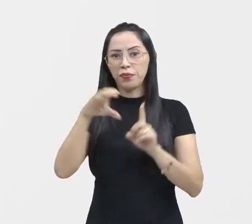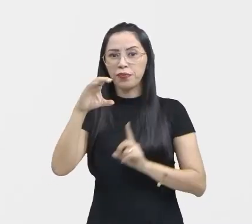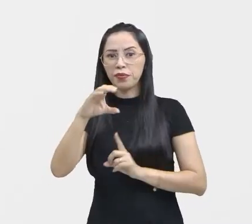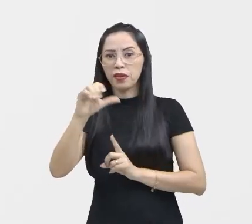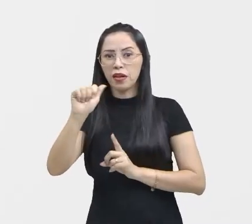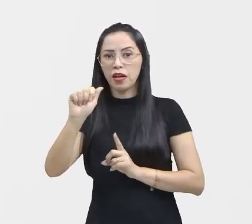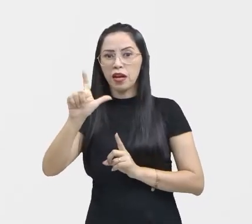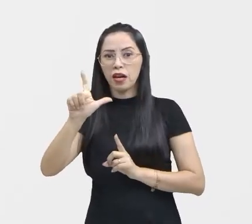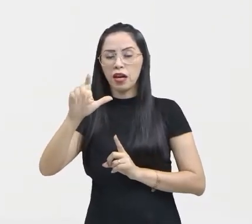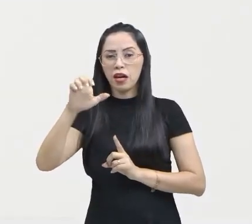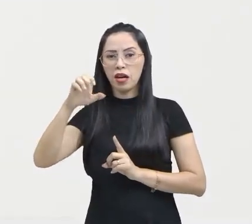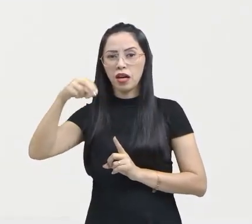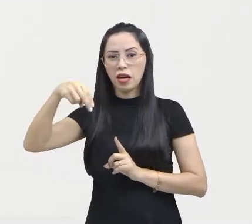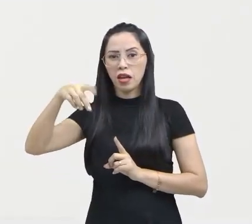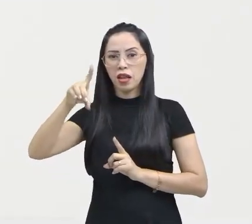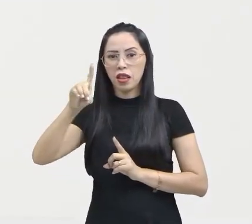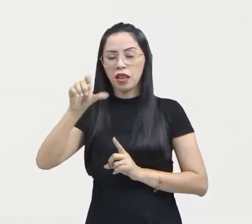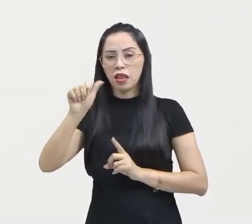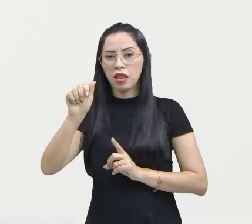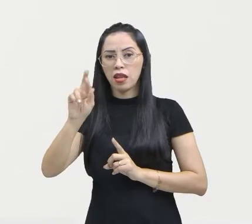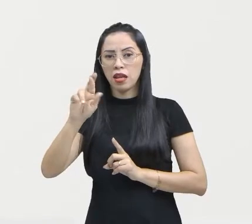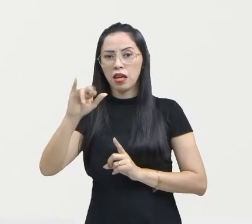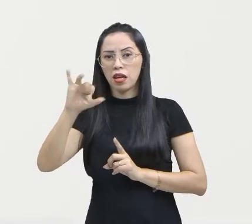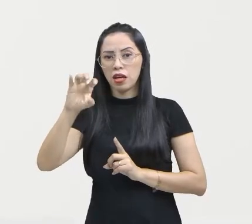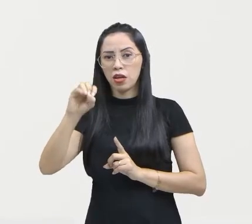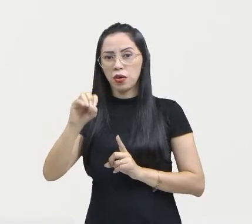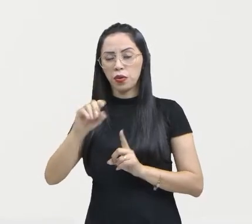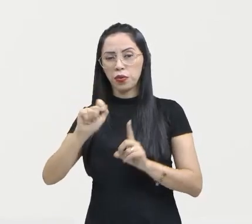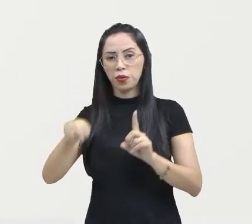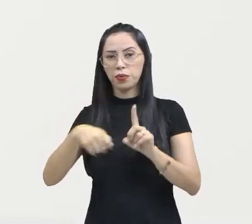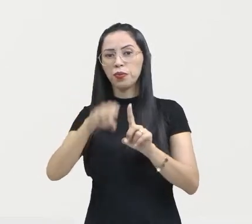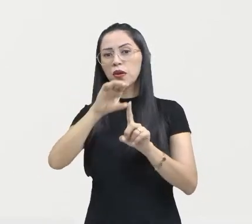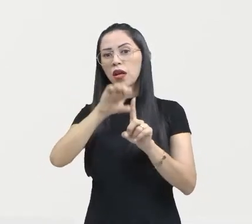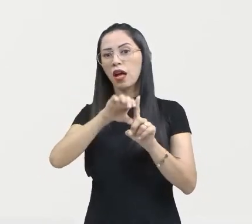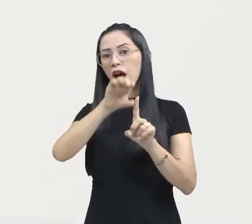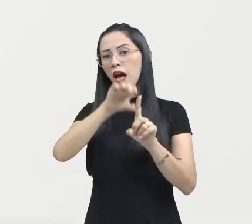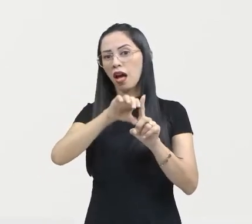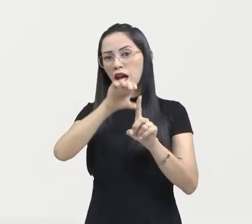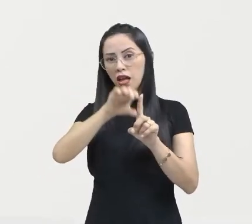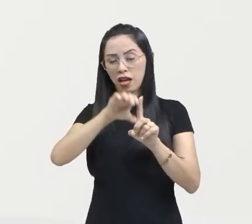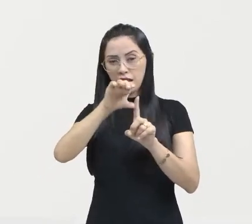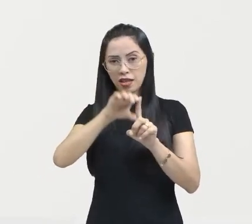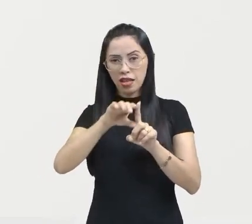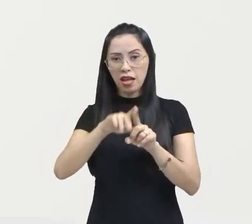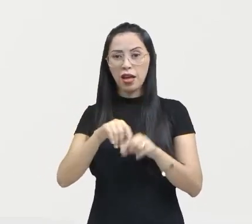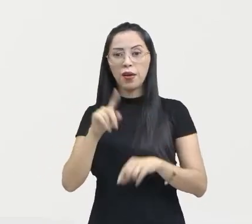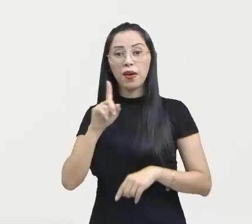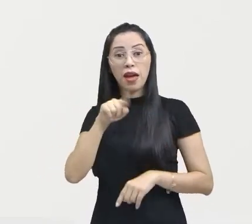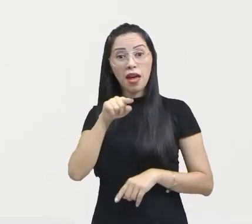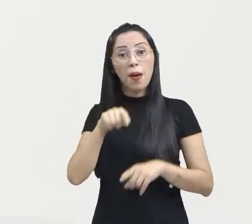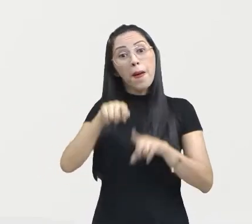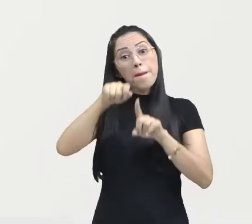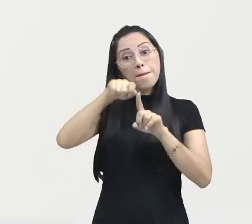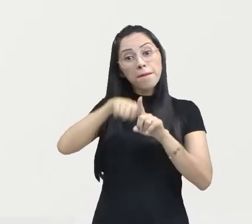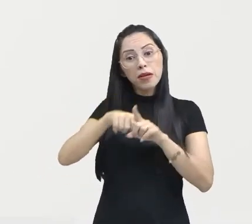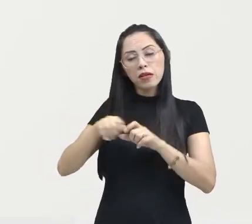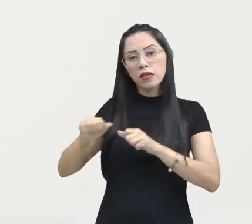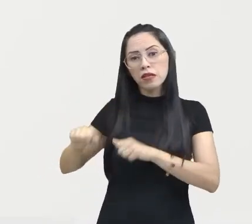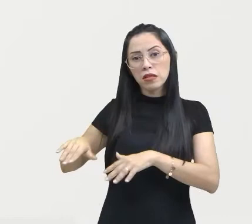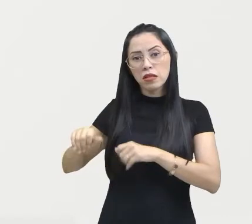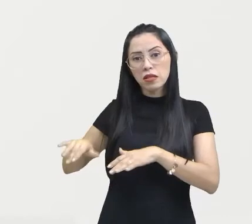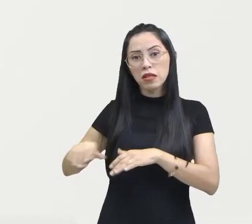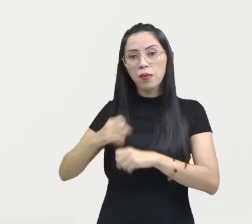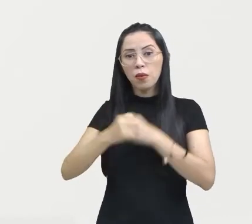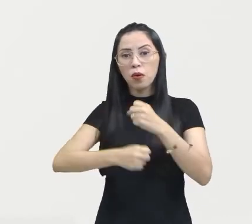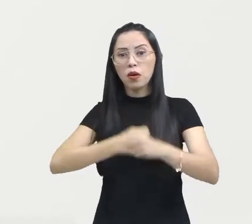seguinte. Olha aqui nosso calendário do mês de setembro de 2020. Vamos verificar o que nós acabamos de aprender.